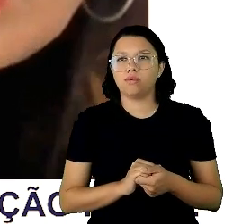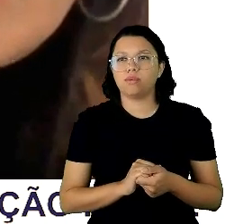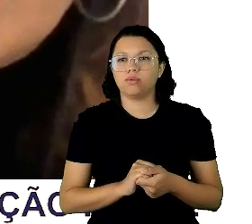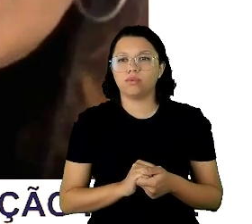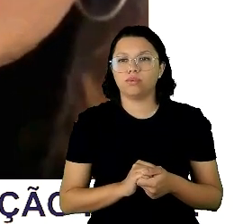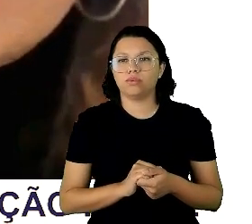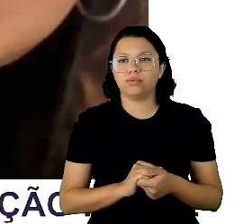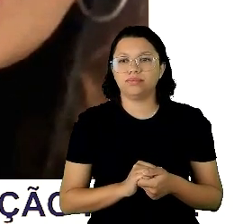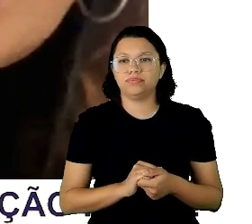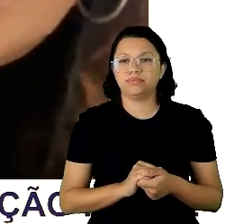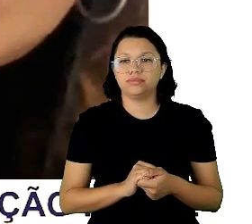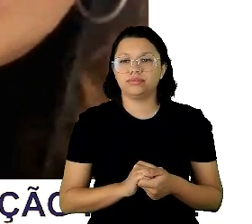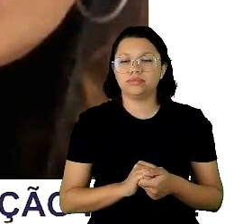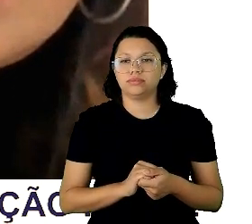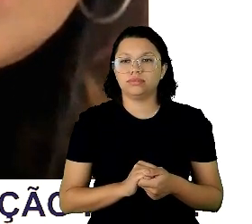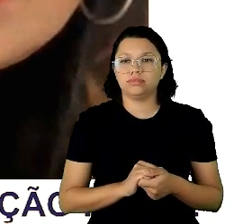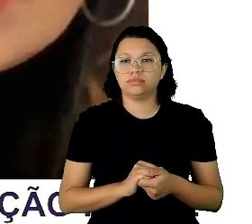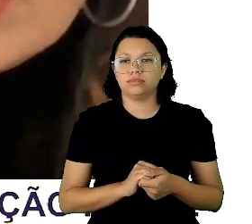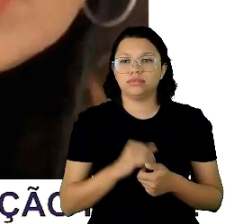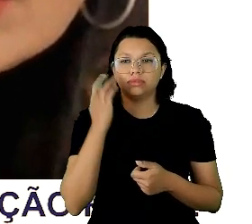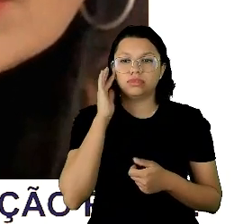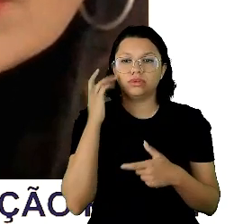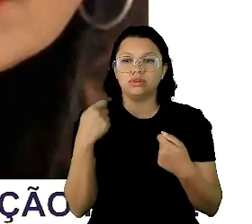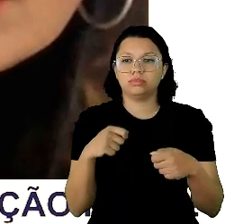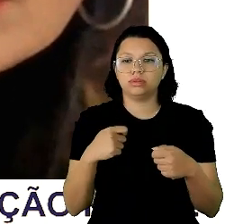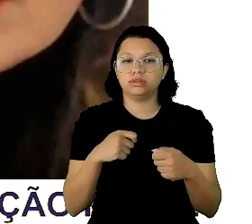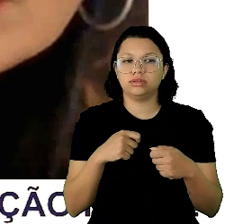Acho que eu tenho que colocar em opções de...